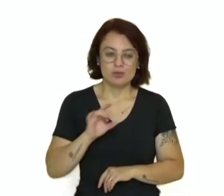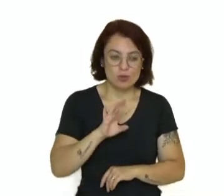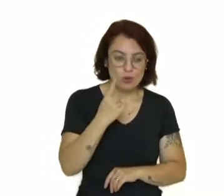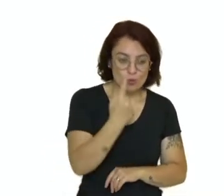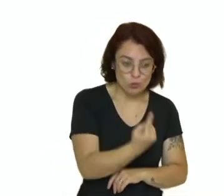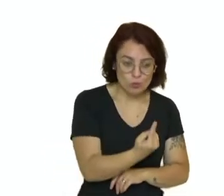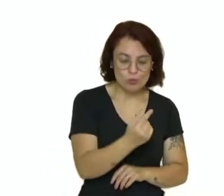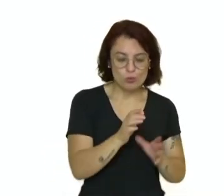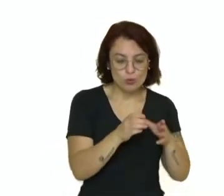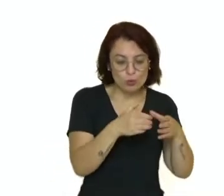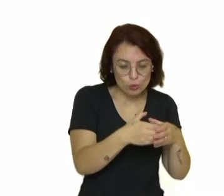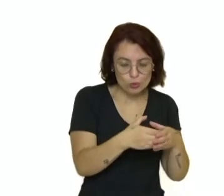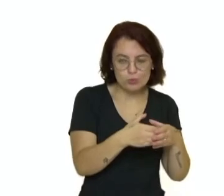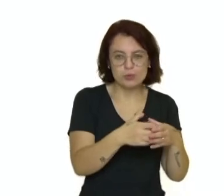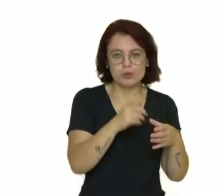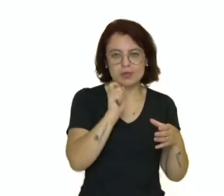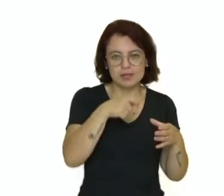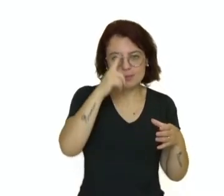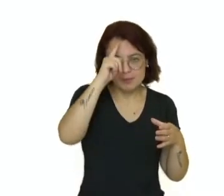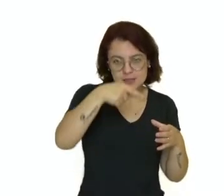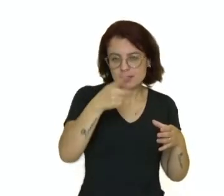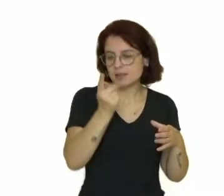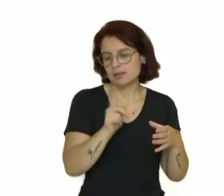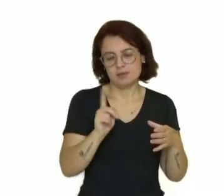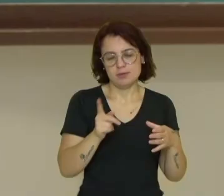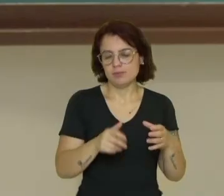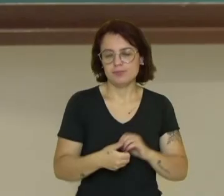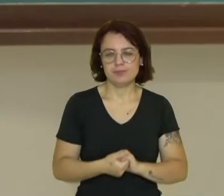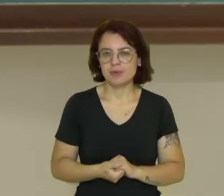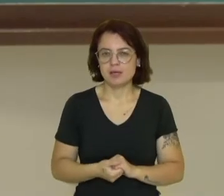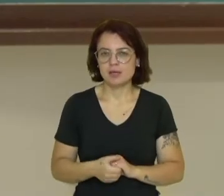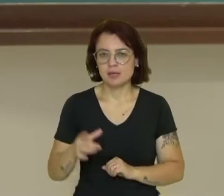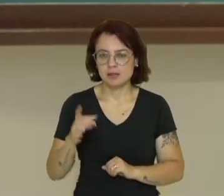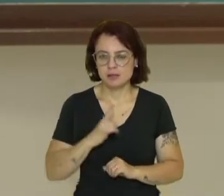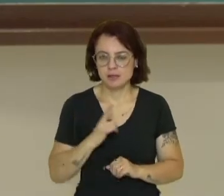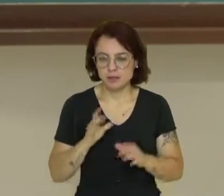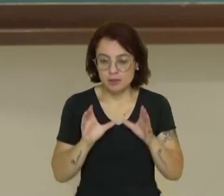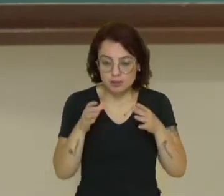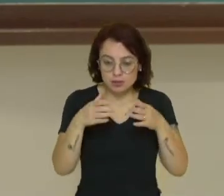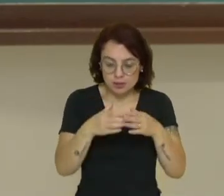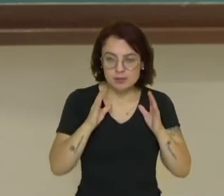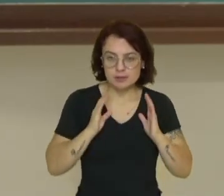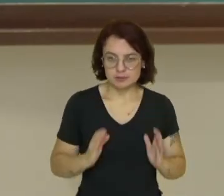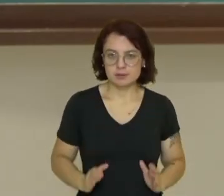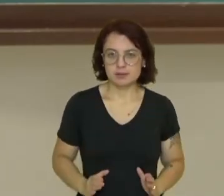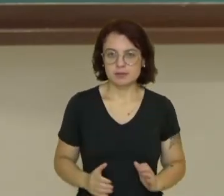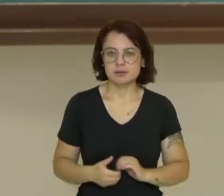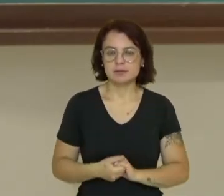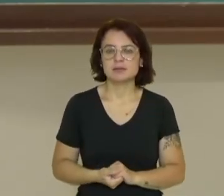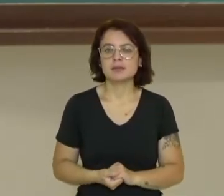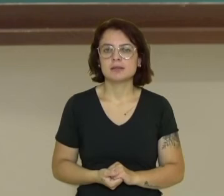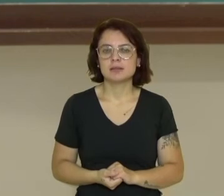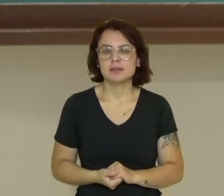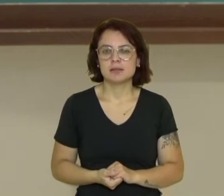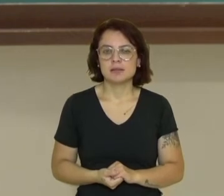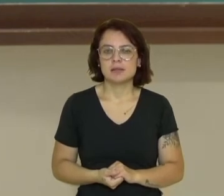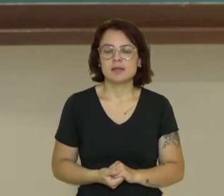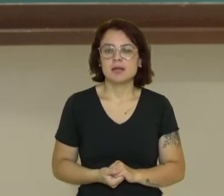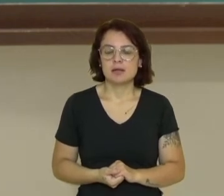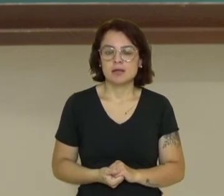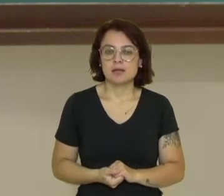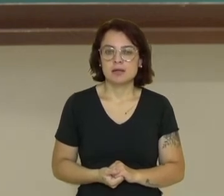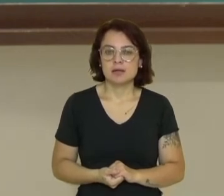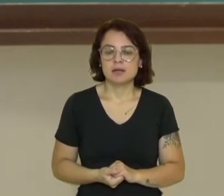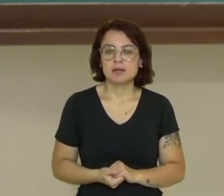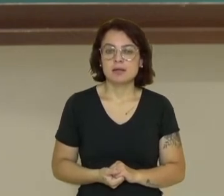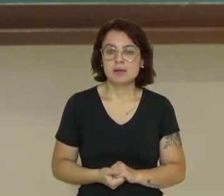um pequeno grupo que pode comandar a cidade. Dentro do grupo dos cidadãos, que também não era muito grande, né? Mas